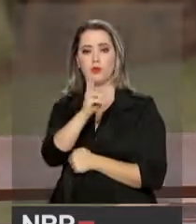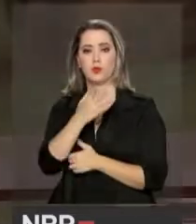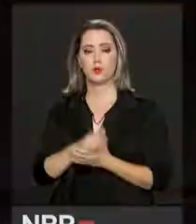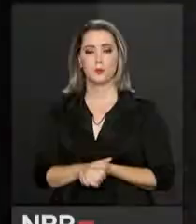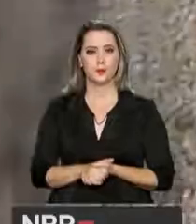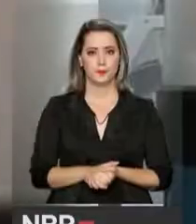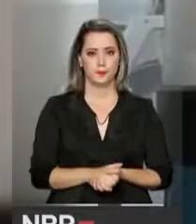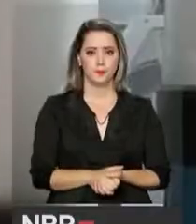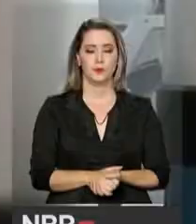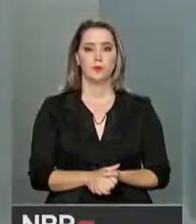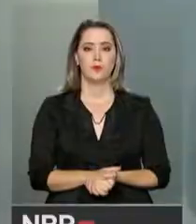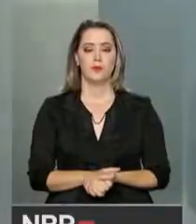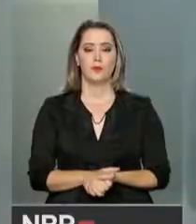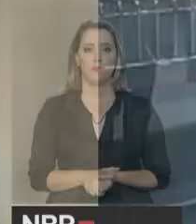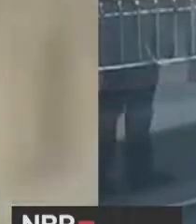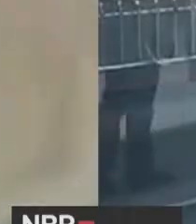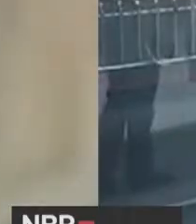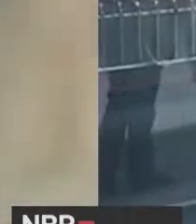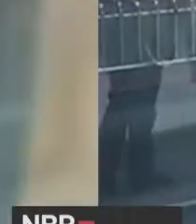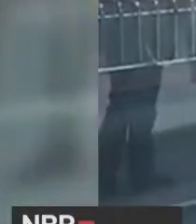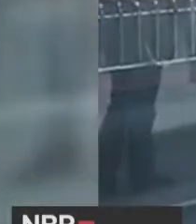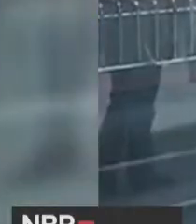exemplo.